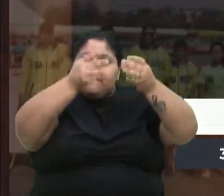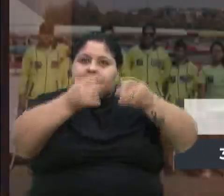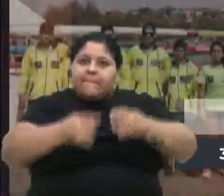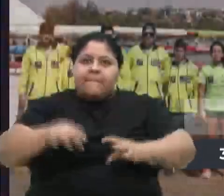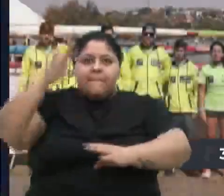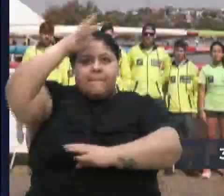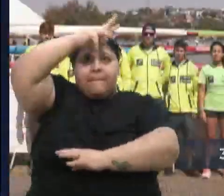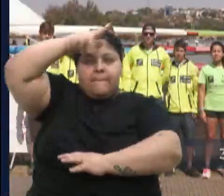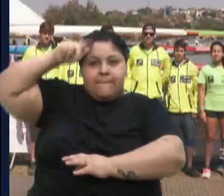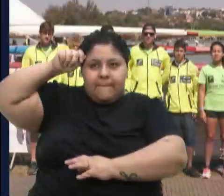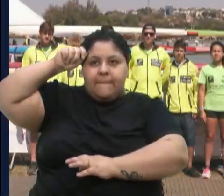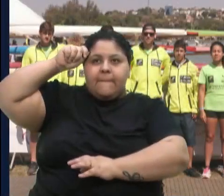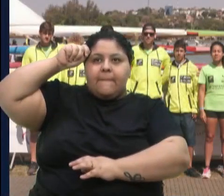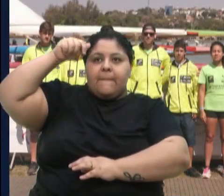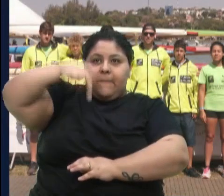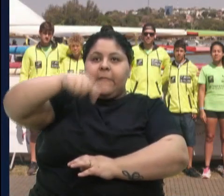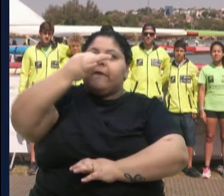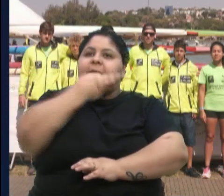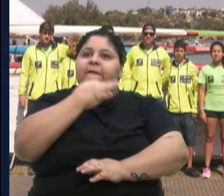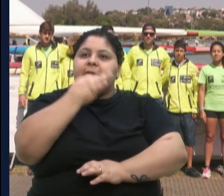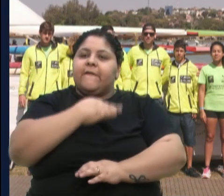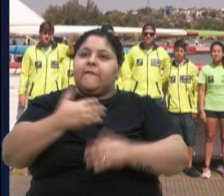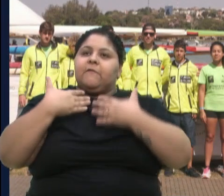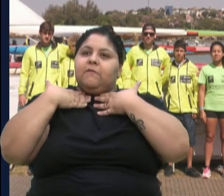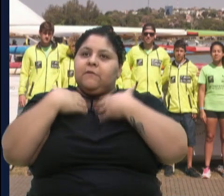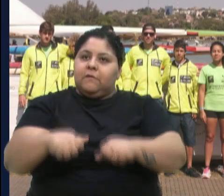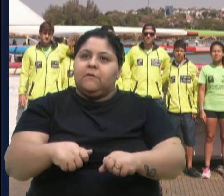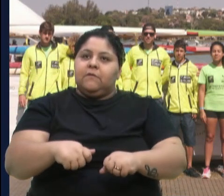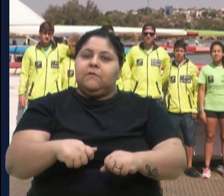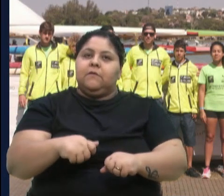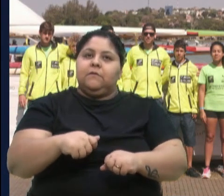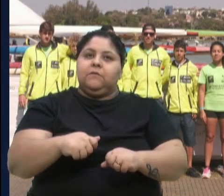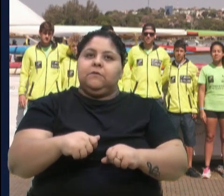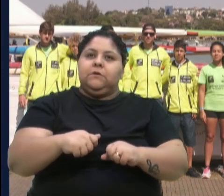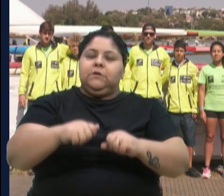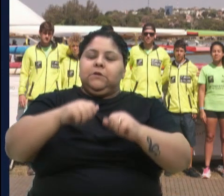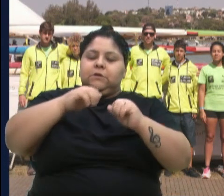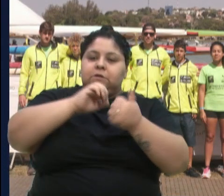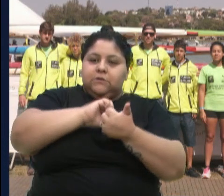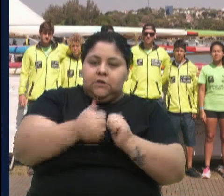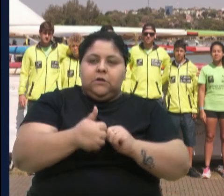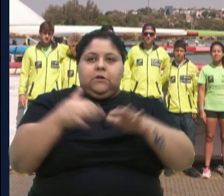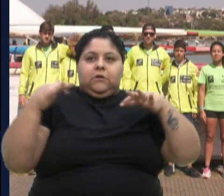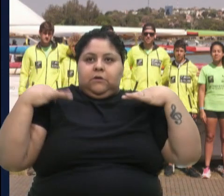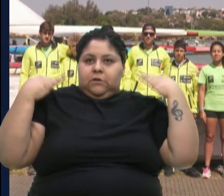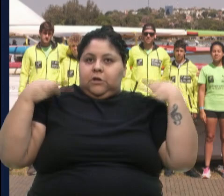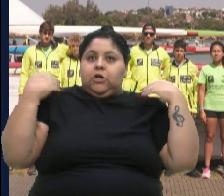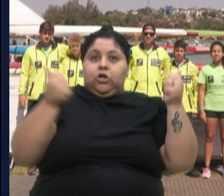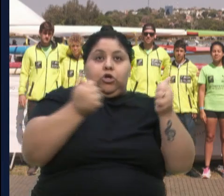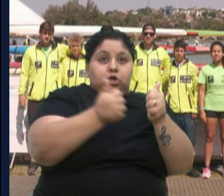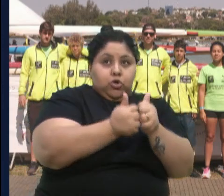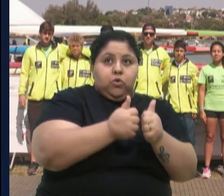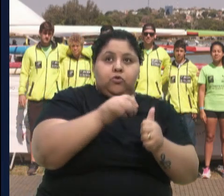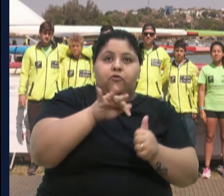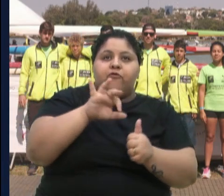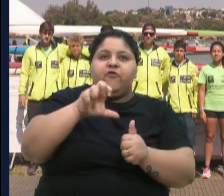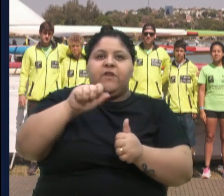Prefeitura Municipal de Caxias do Sul, à Secretaria Municipal de Esporte e Lazer, que através do FIAsport